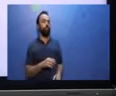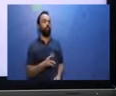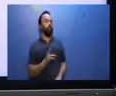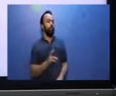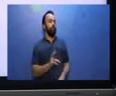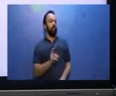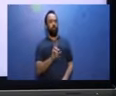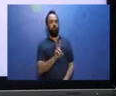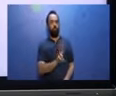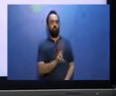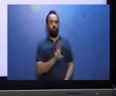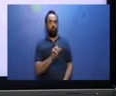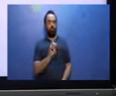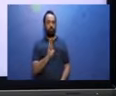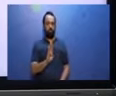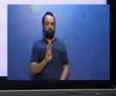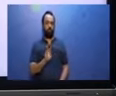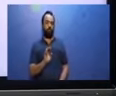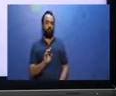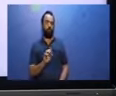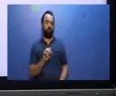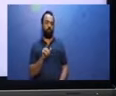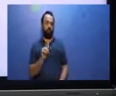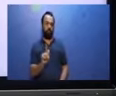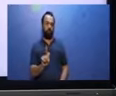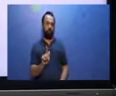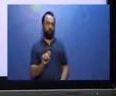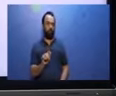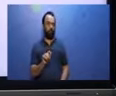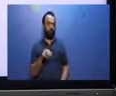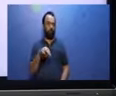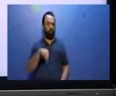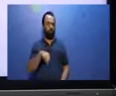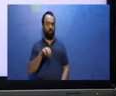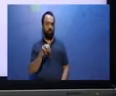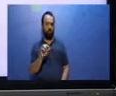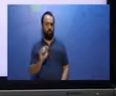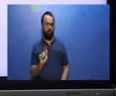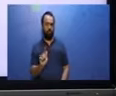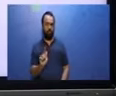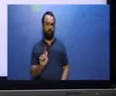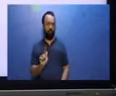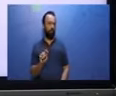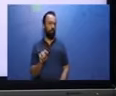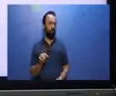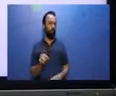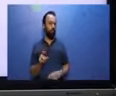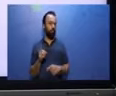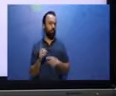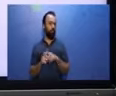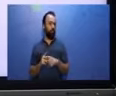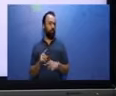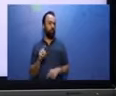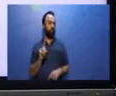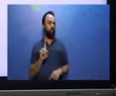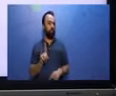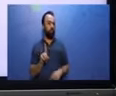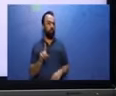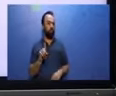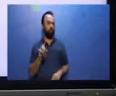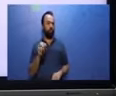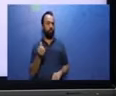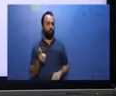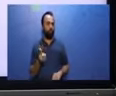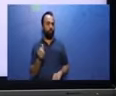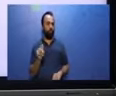magnésio mas 16g de oxigênio que resultam em óxido de magnésio e no total